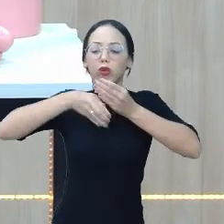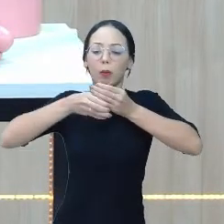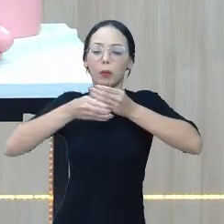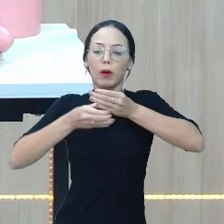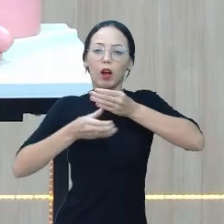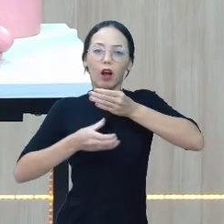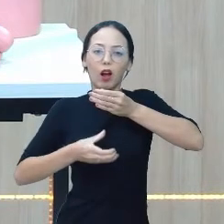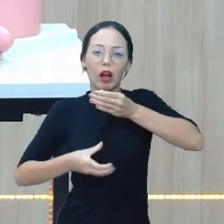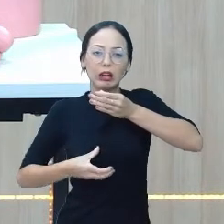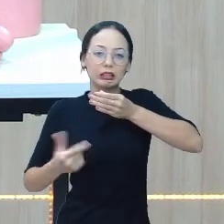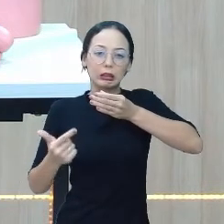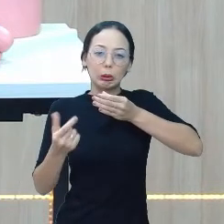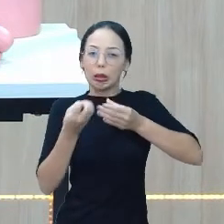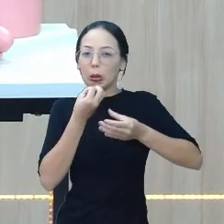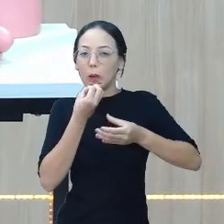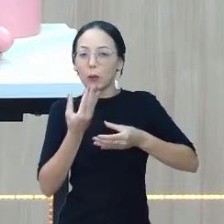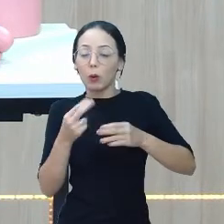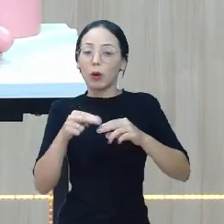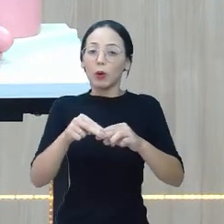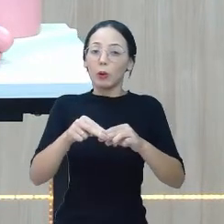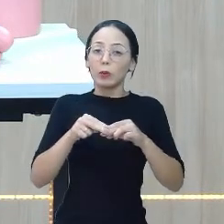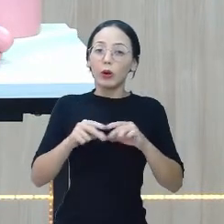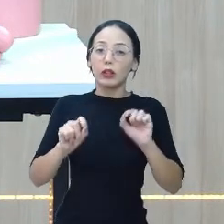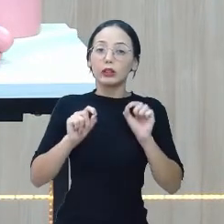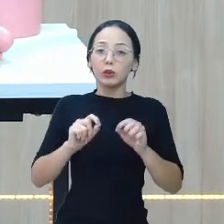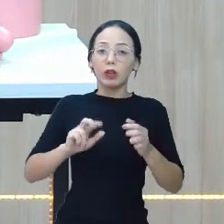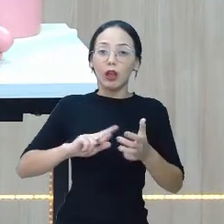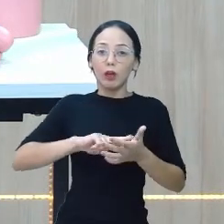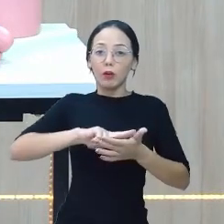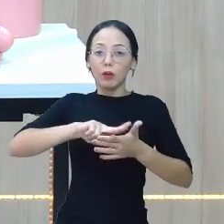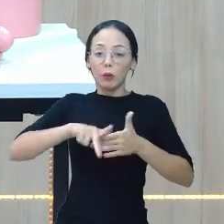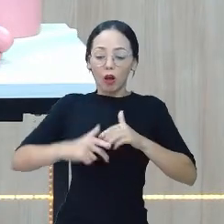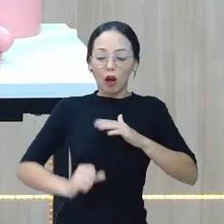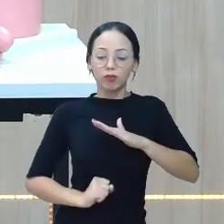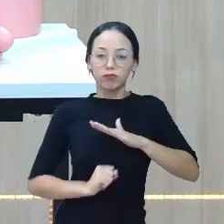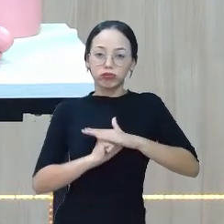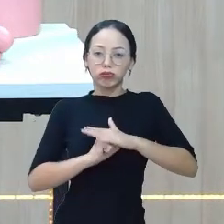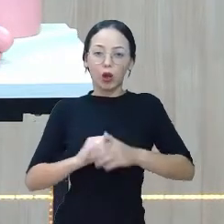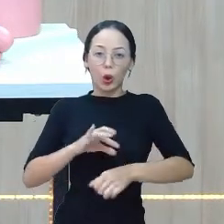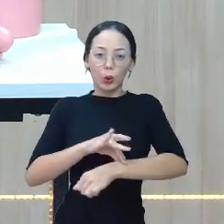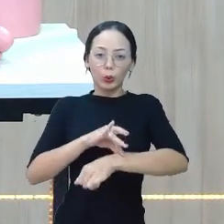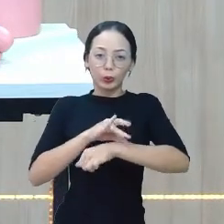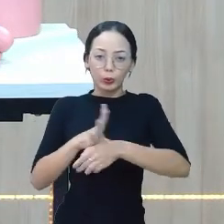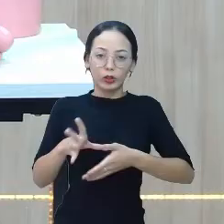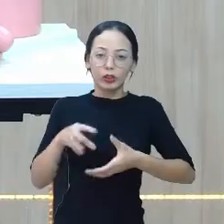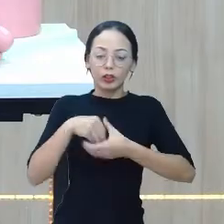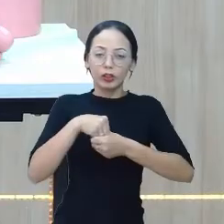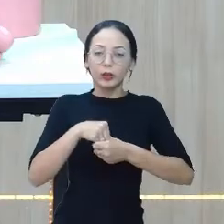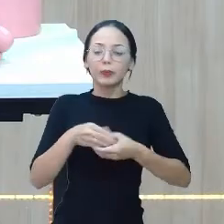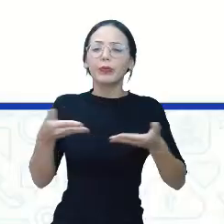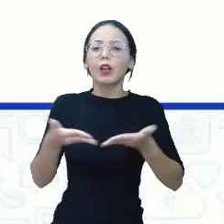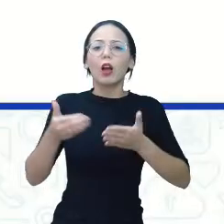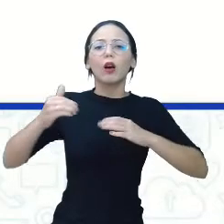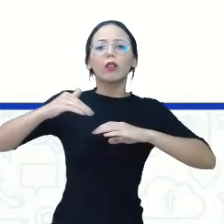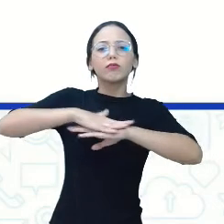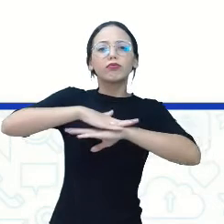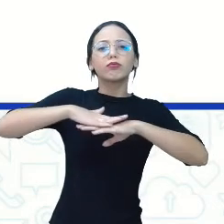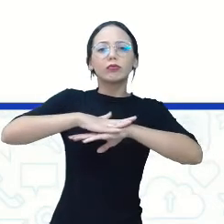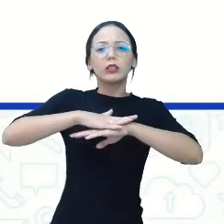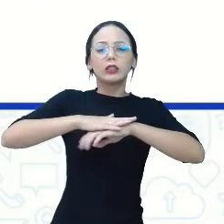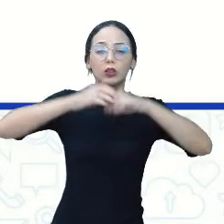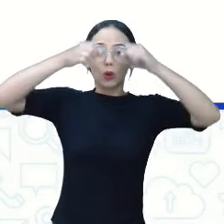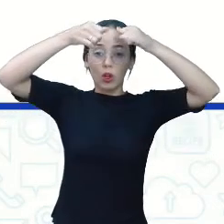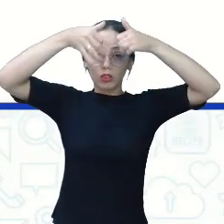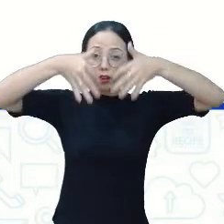promovendo uma boa digestão, por conta do acúmulo de gordura abdominal. Vamos agora para o tecido nervoso, o cérebro,